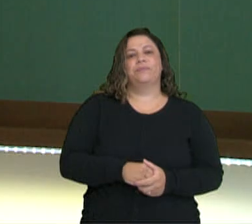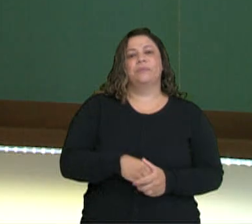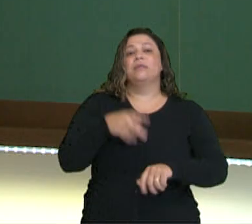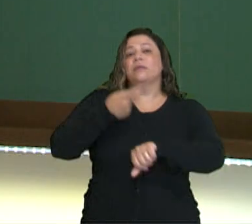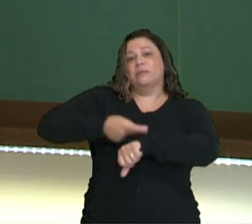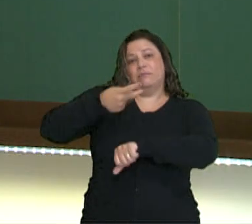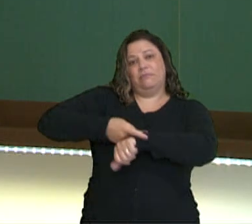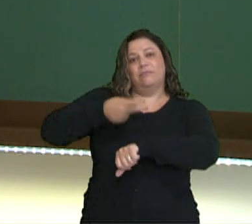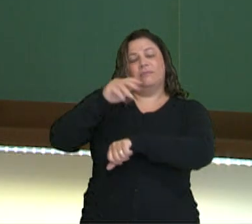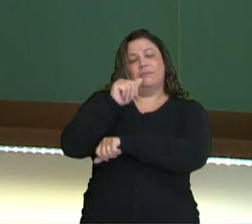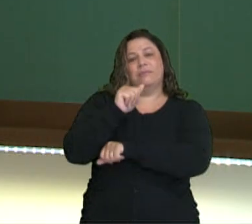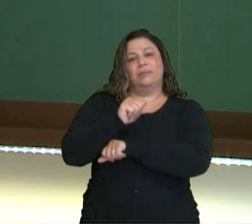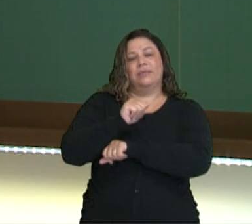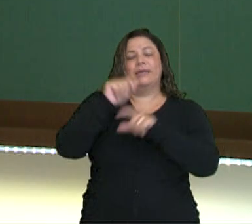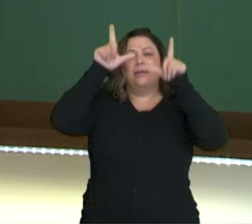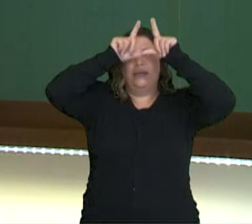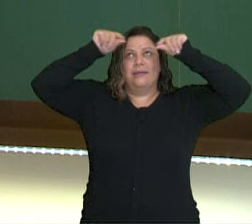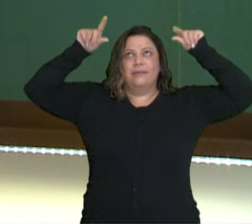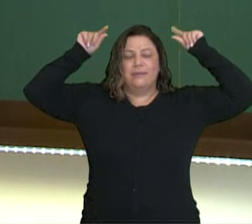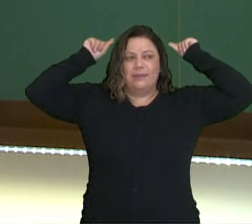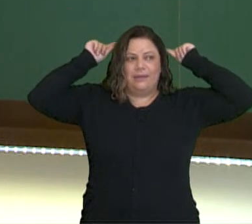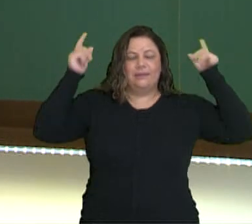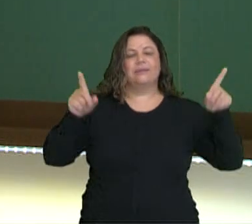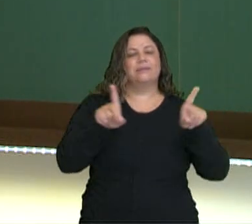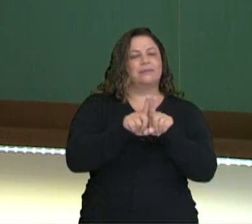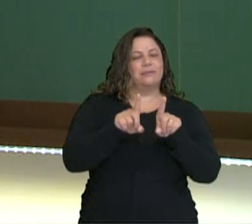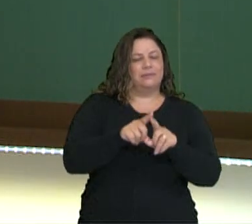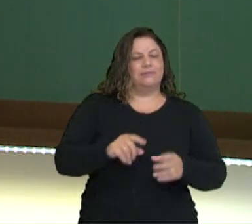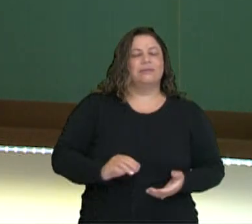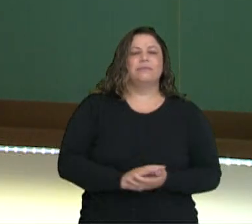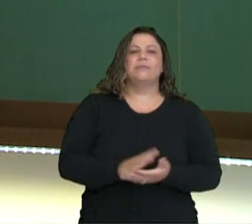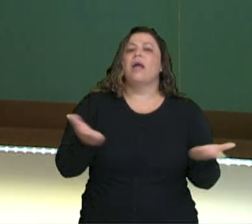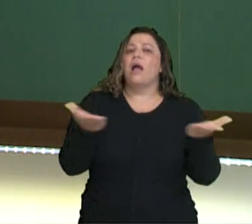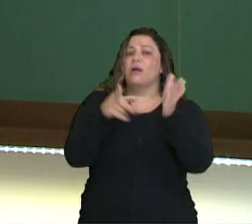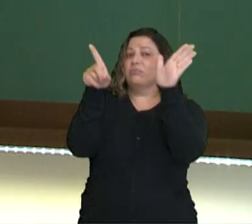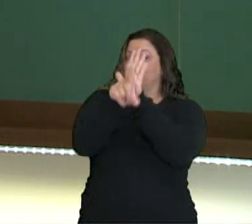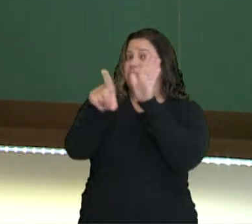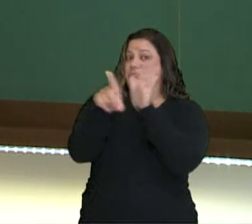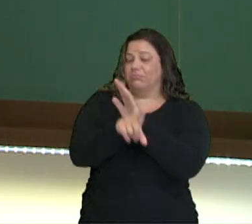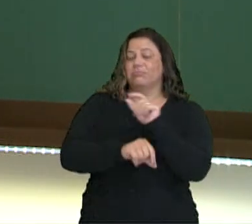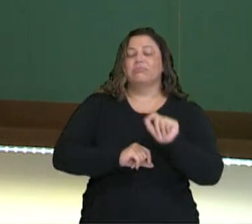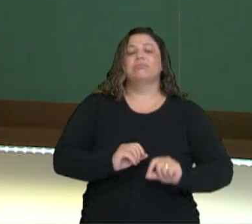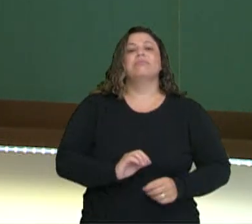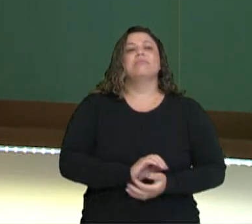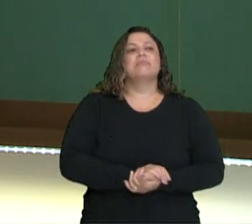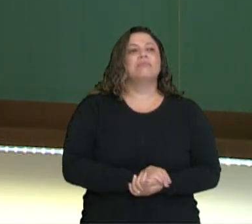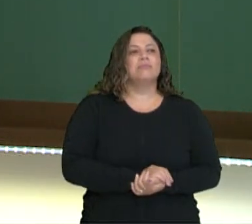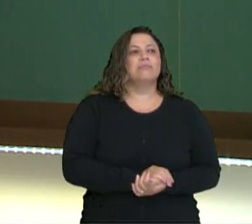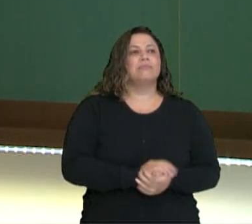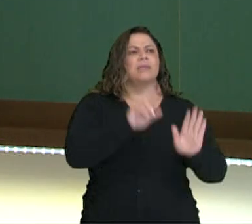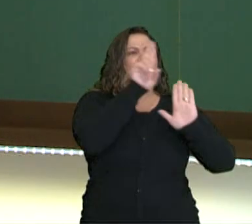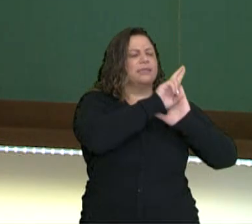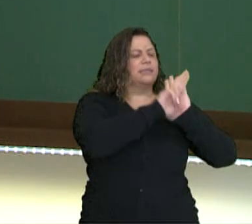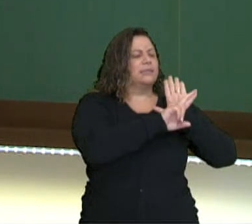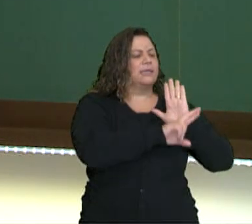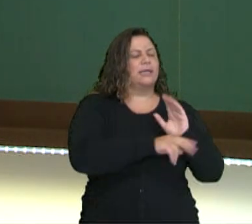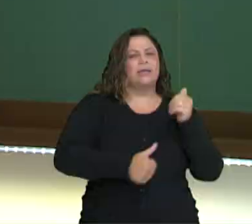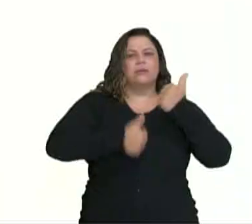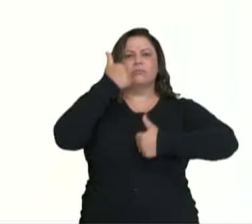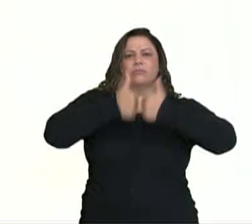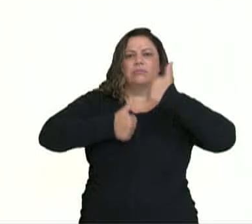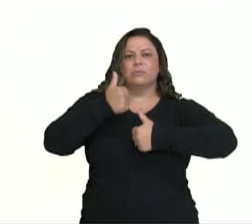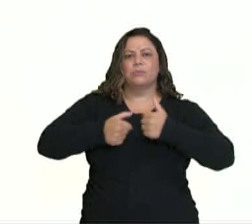Brasil, pessoal? Vamos para o segundo quiz. As regras do futebol de 7